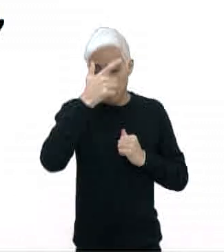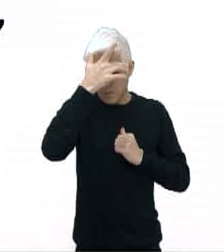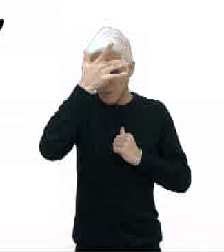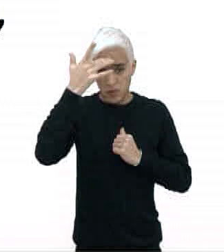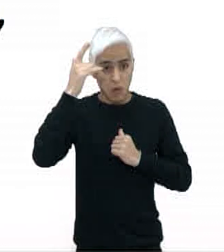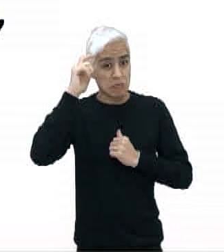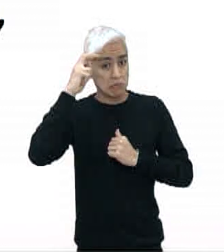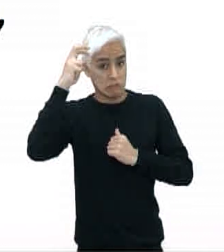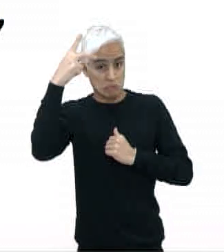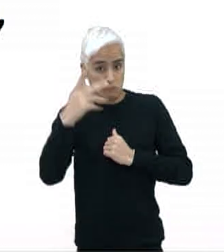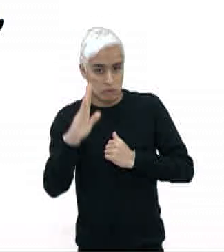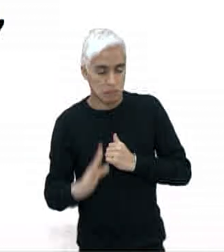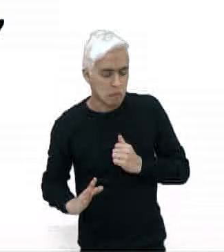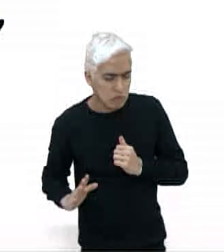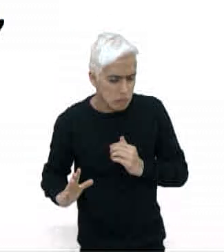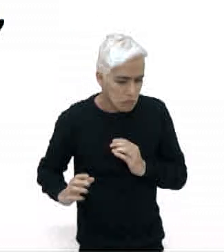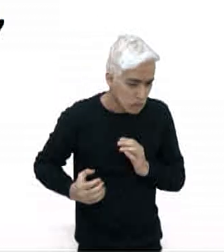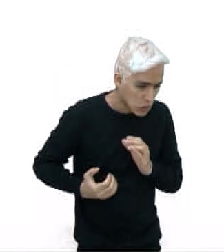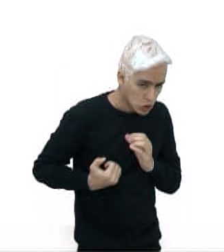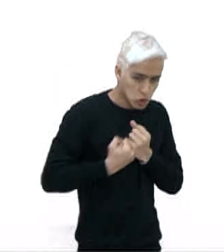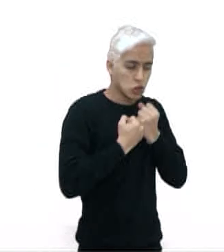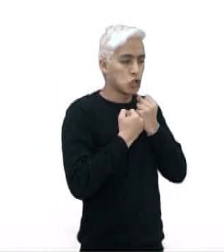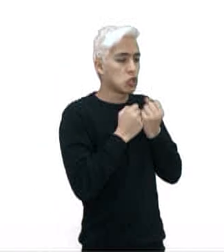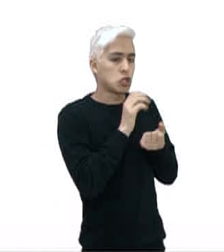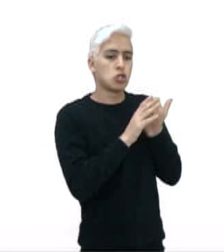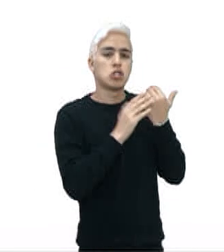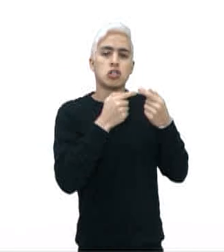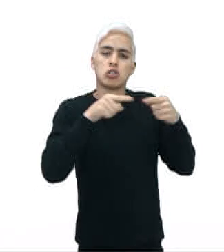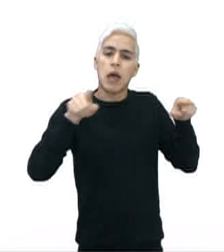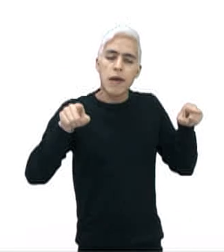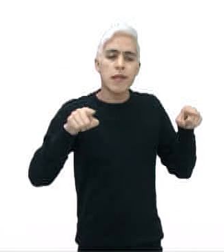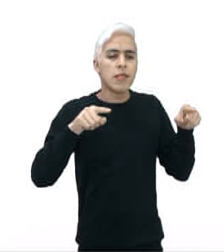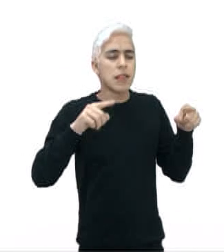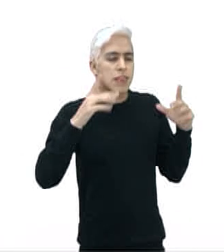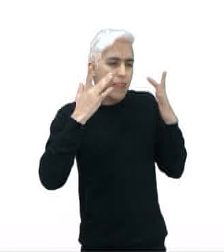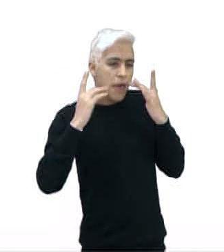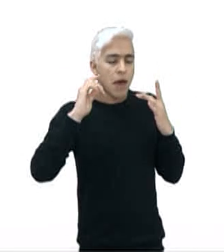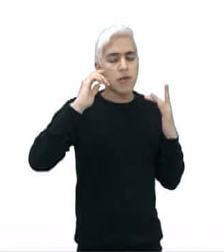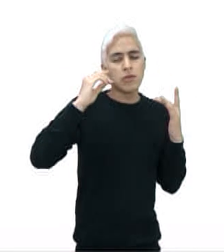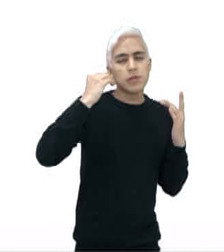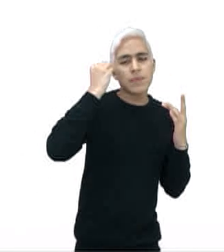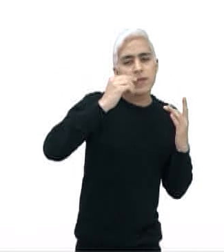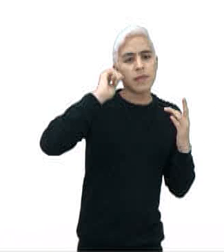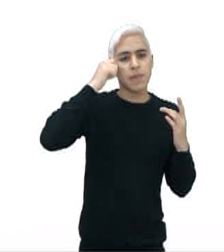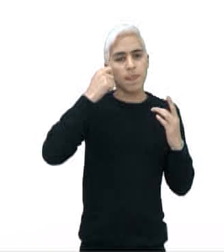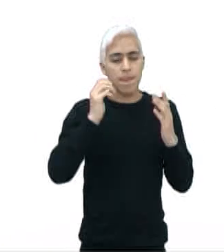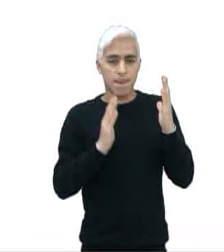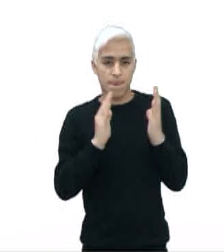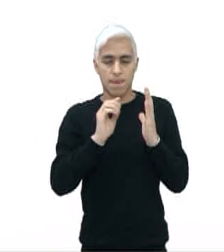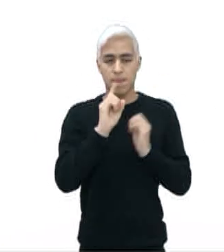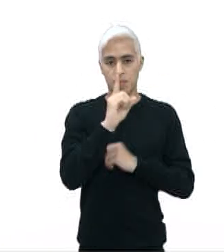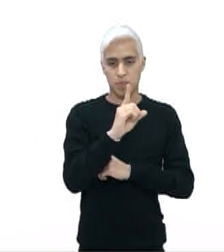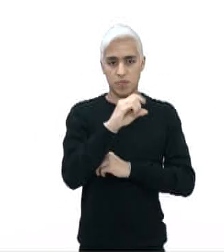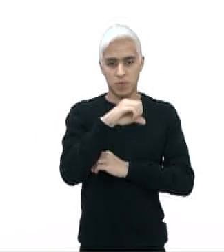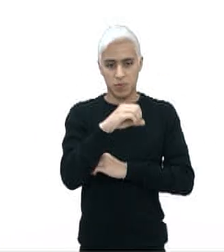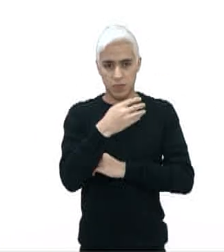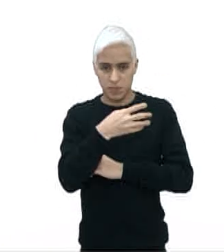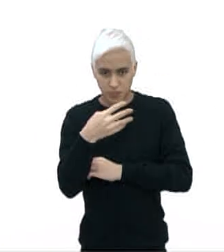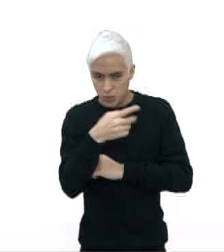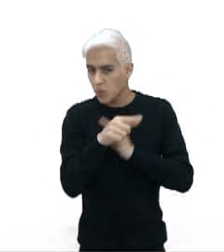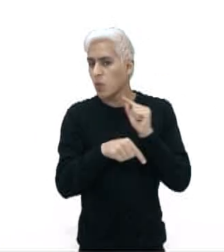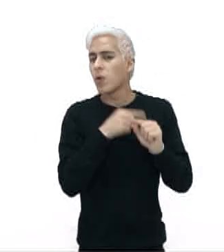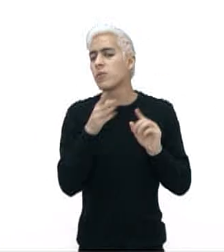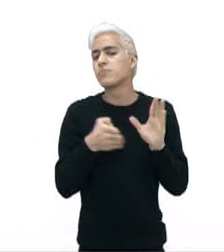brasileiros, inaugura o Teatro Experimental do Negro em 1944, com